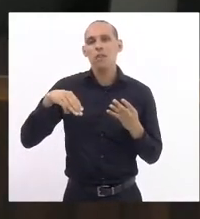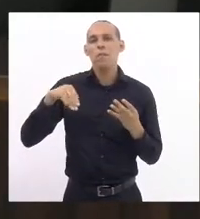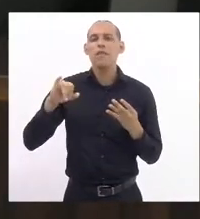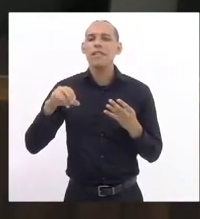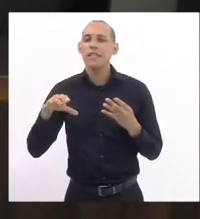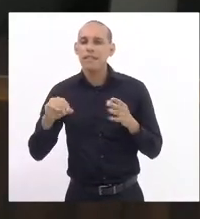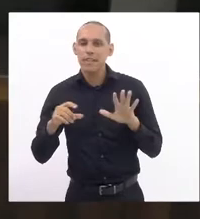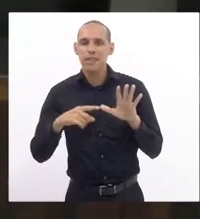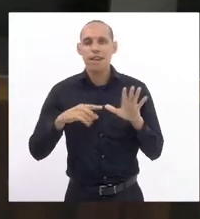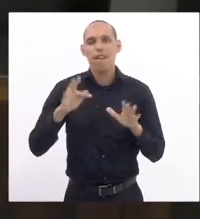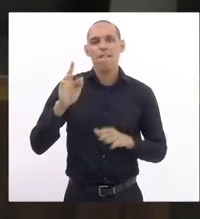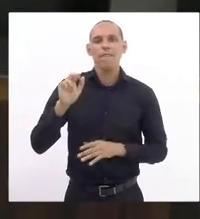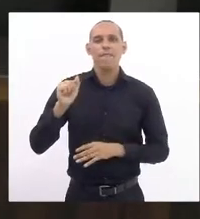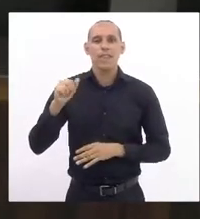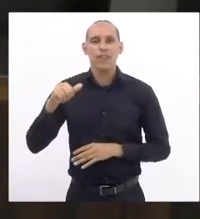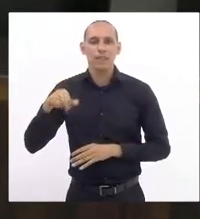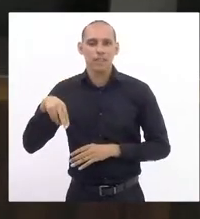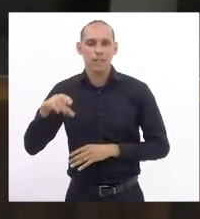Bittencourt, Franciane Mota,